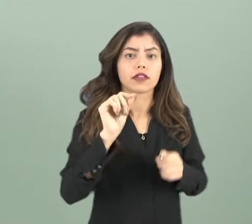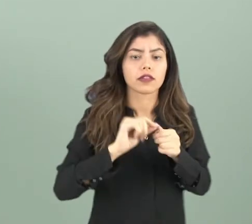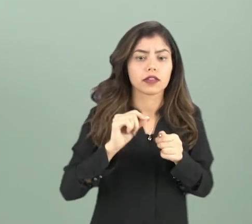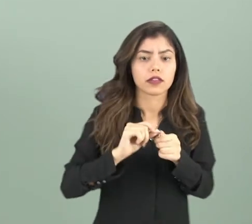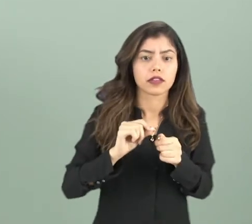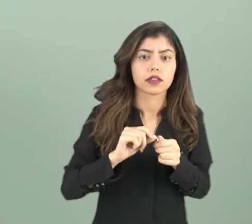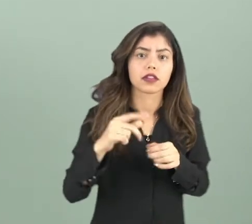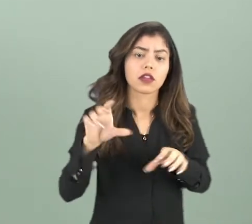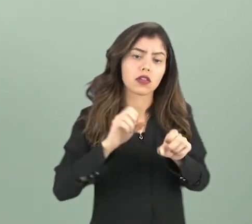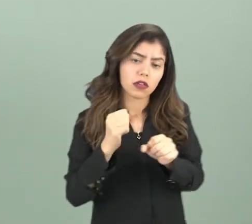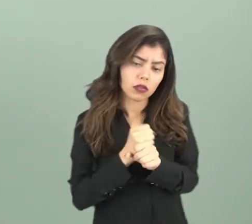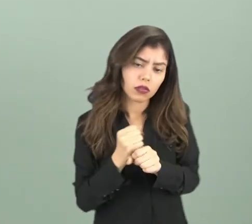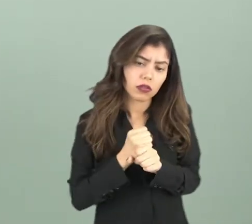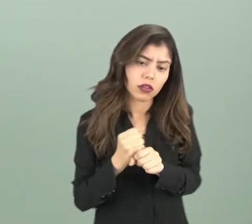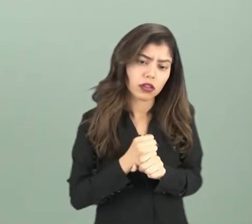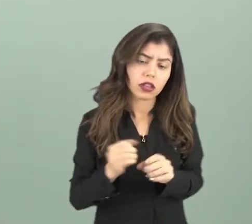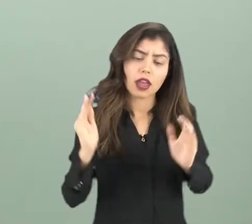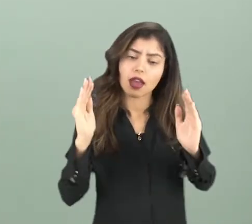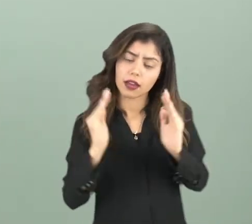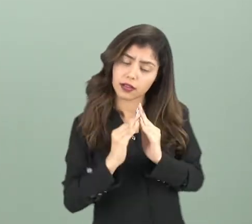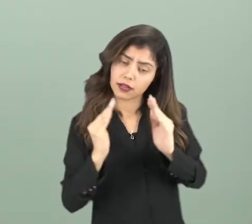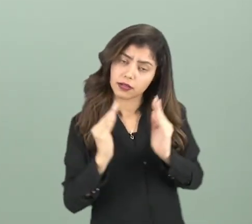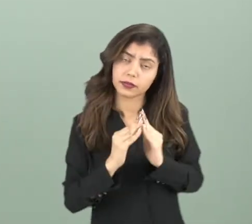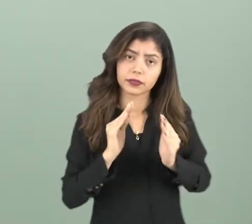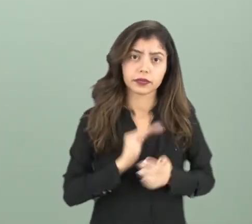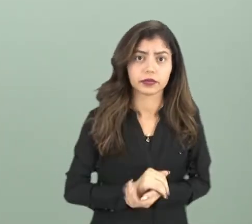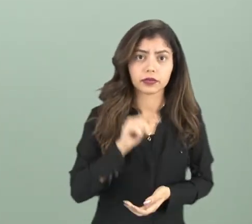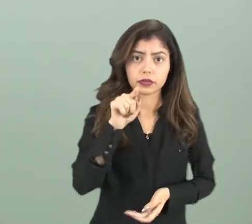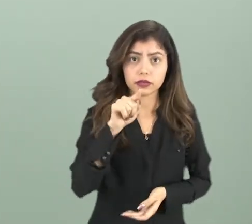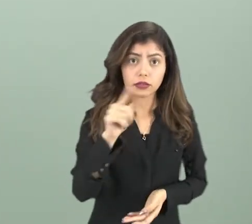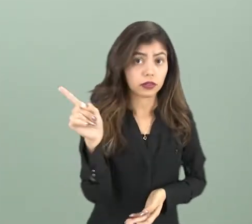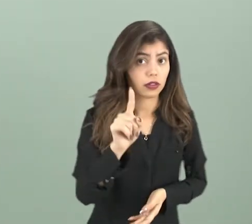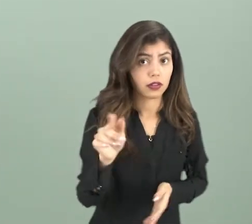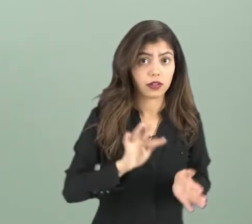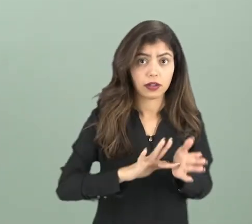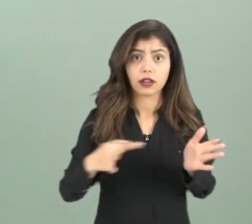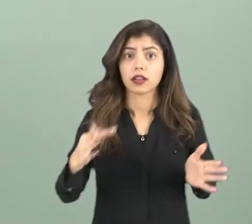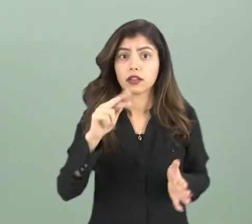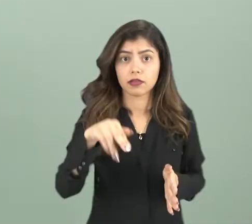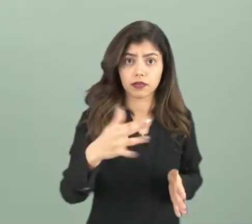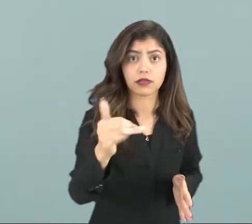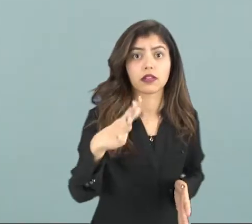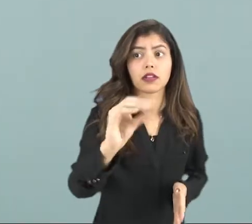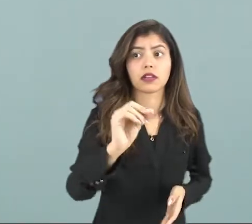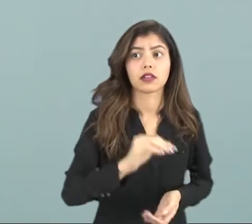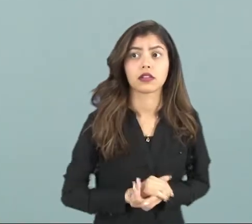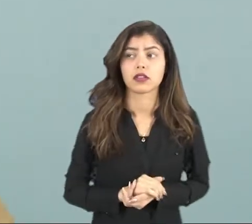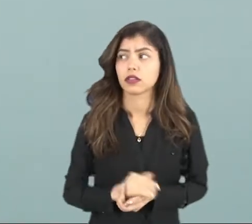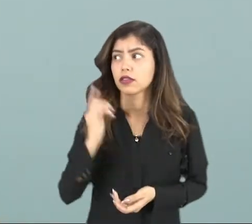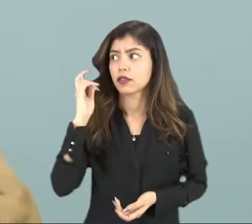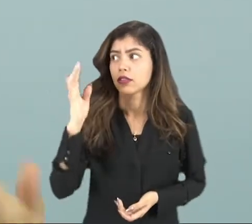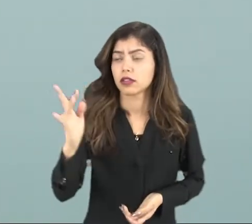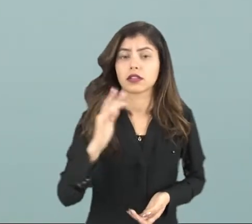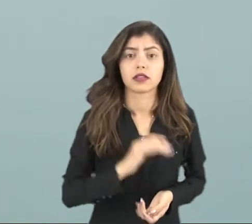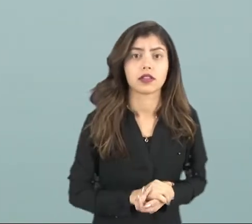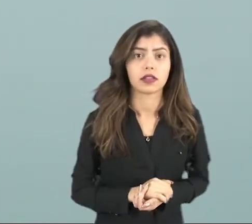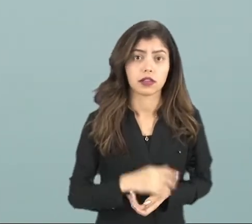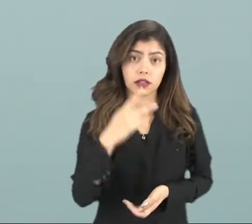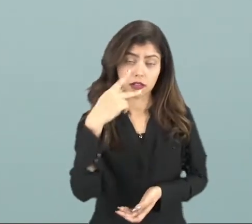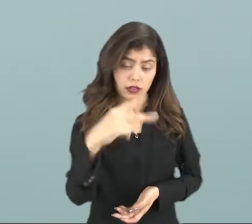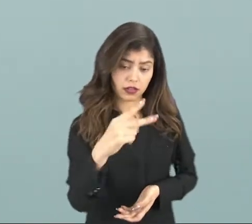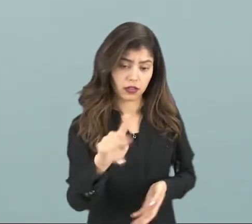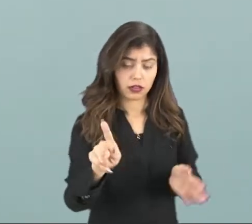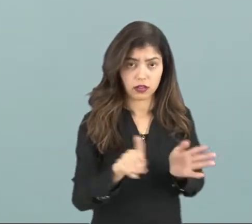construíram. Elas construíram a casa. Então, aí não é a função reflexiva, é a função